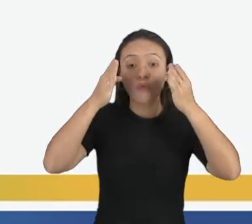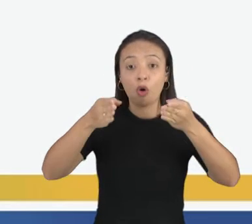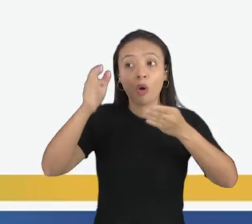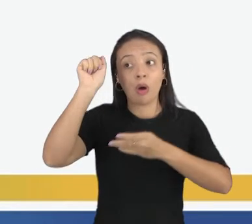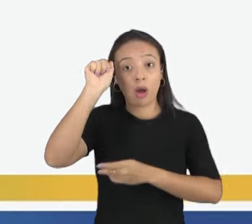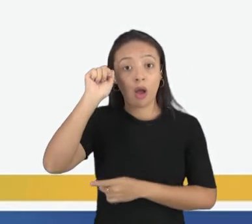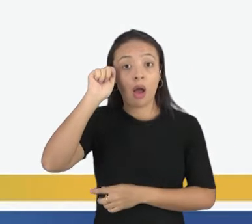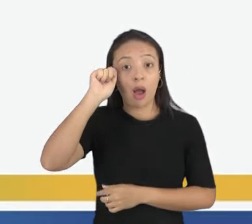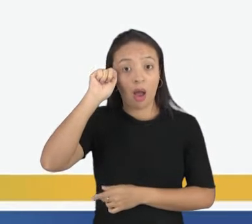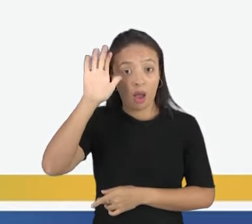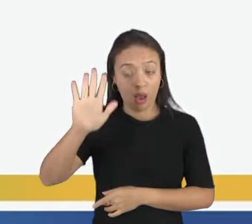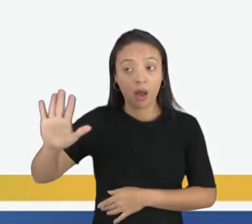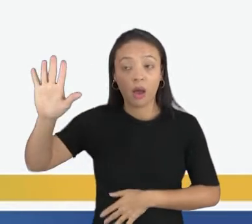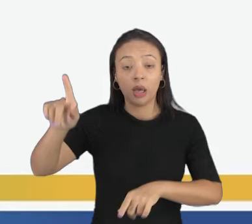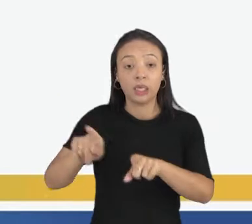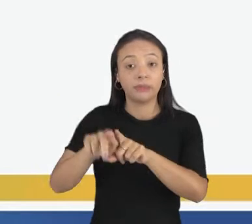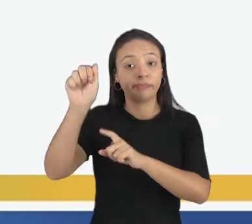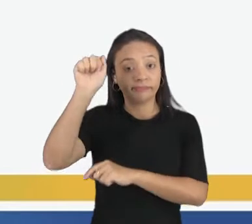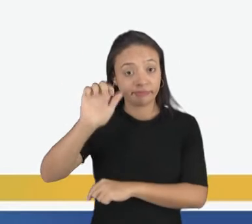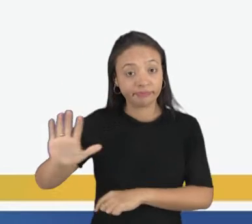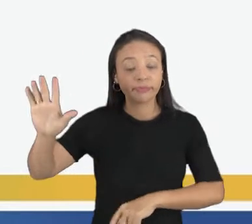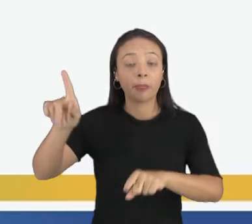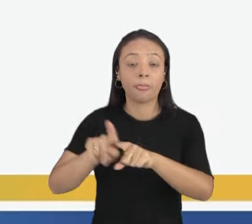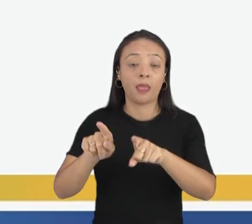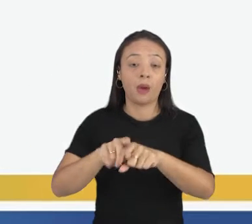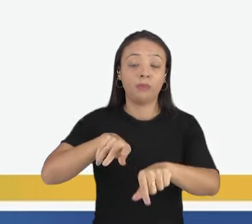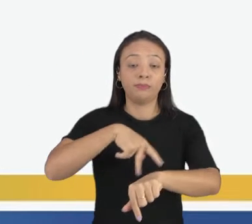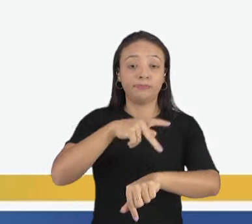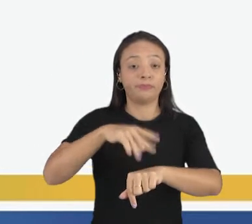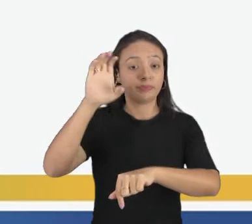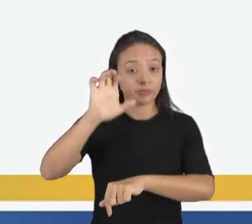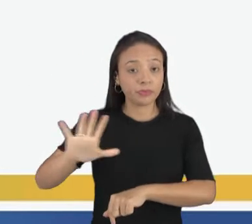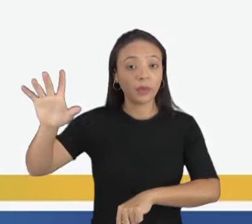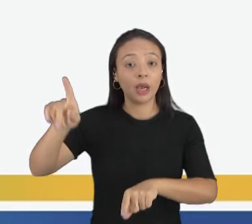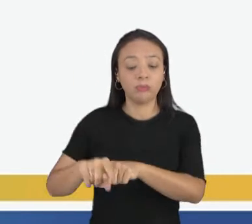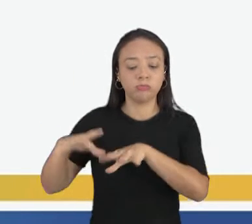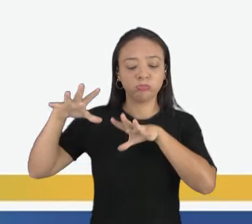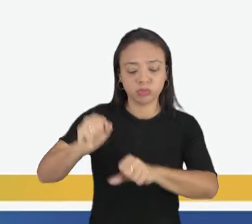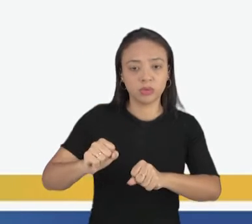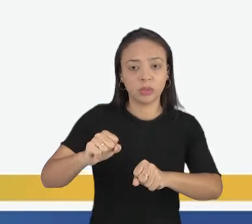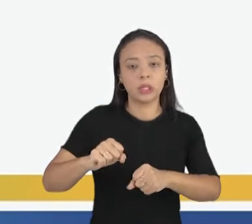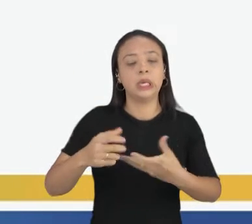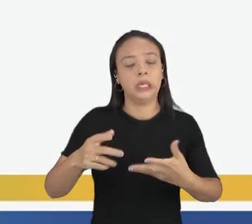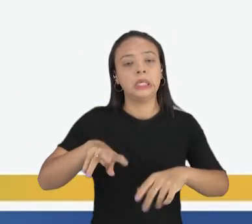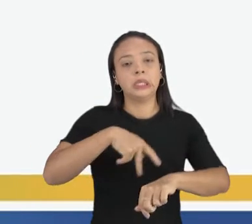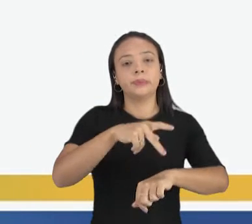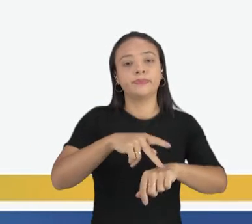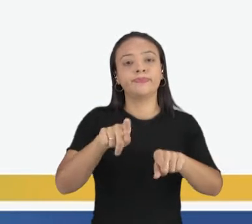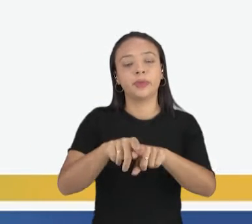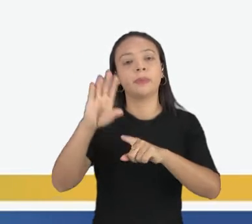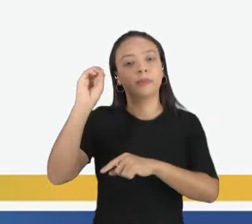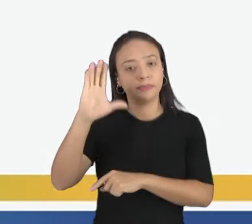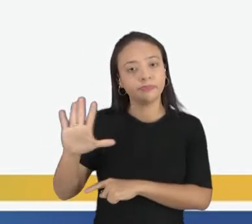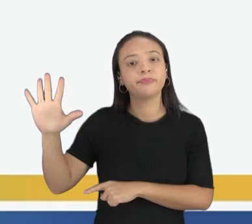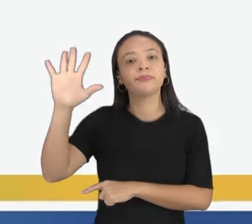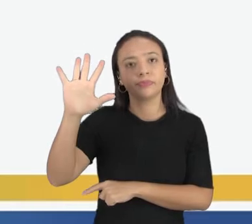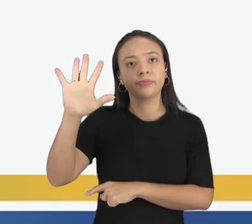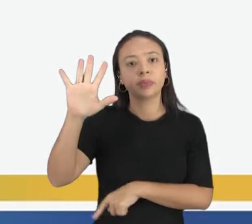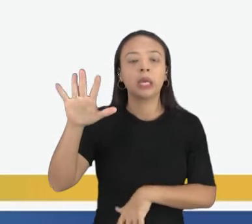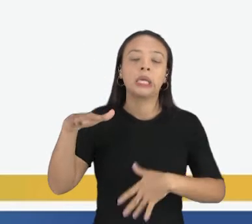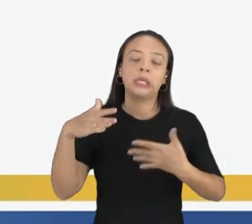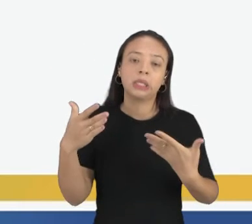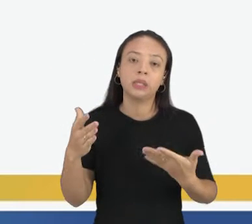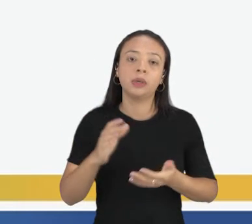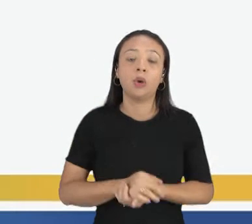a gente tem os países aí europeus, né, que colonizaram, então, esses continentes, e a Oceania, né, que aí o